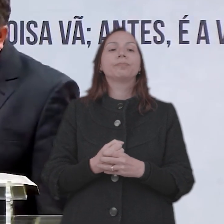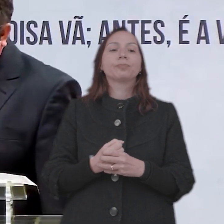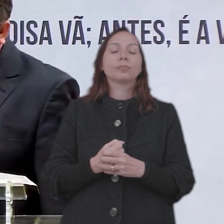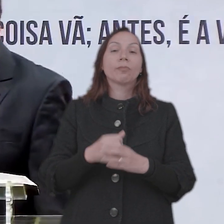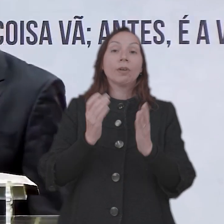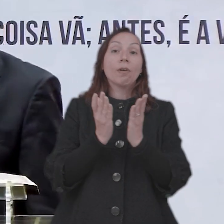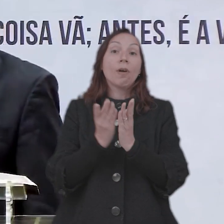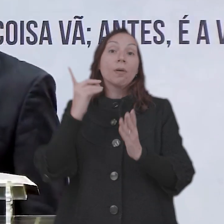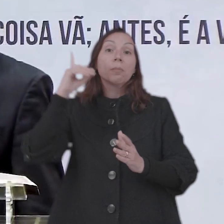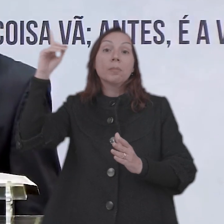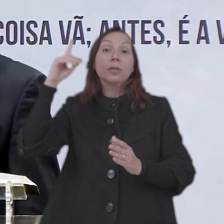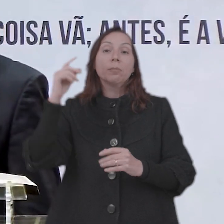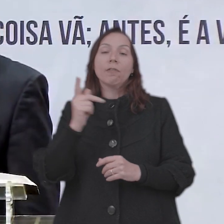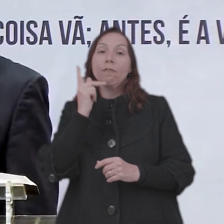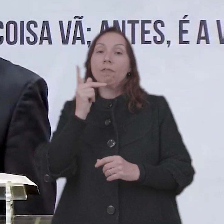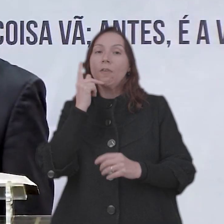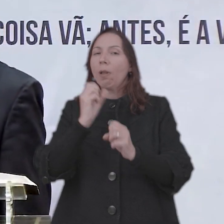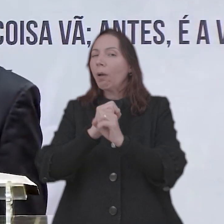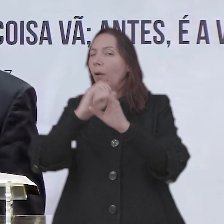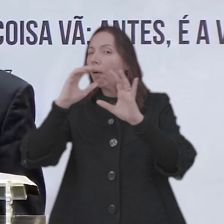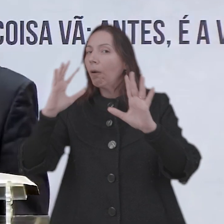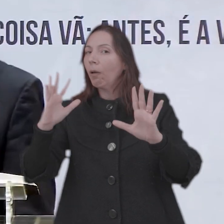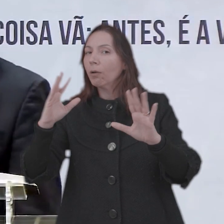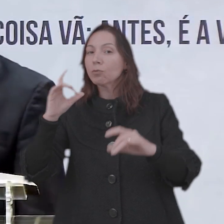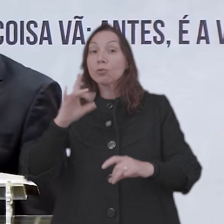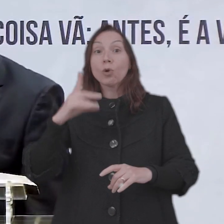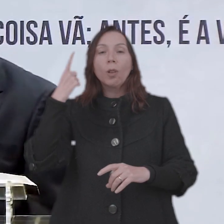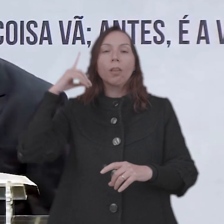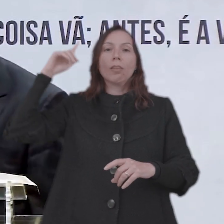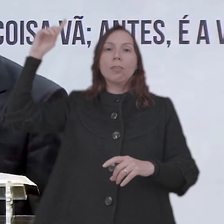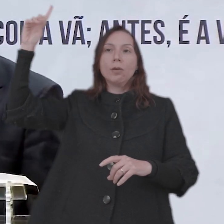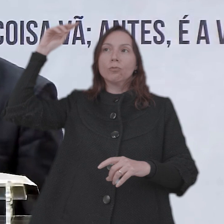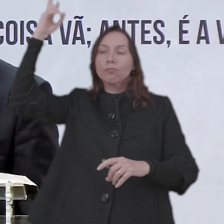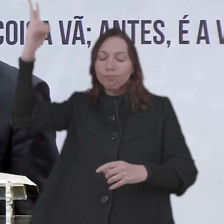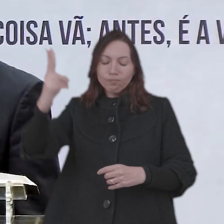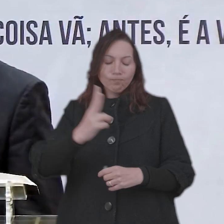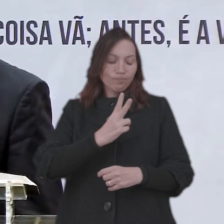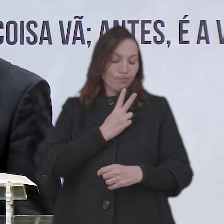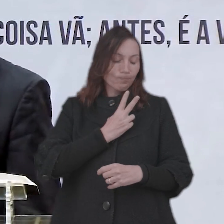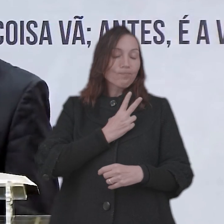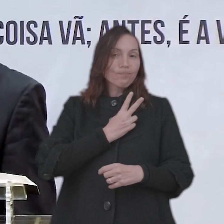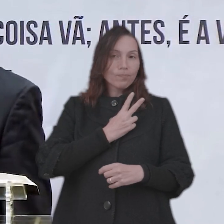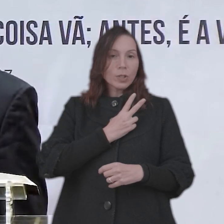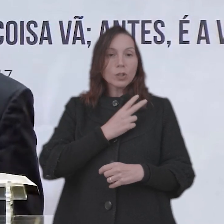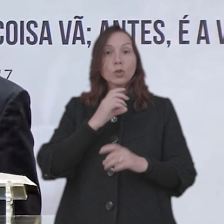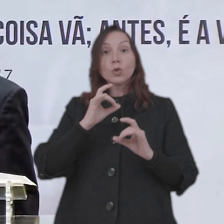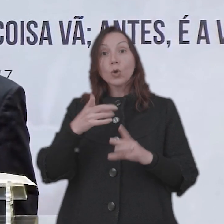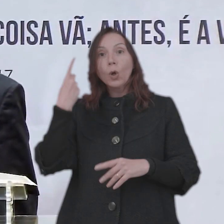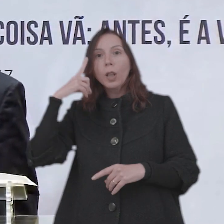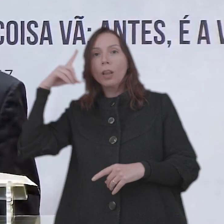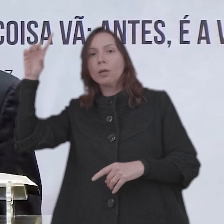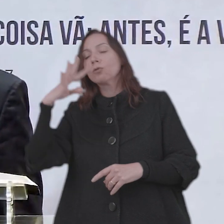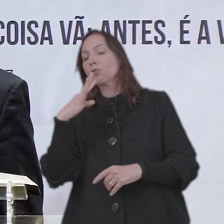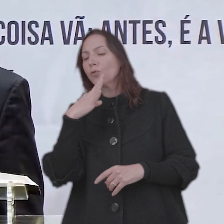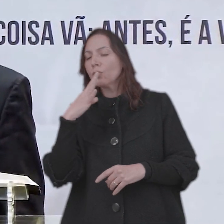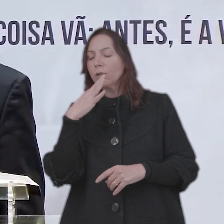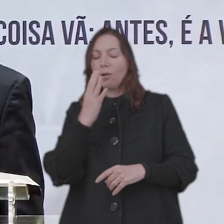A Bíblia diz claramente que somente Deus sonda, somente Deus